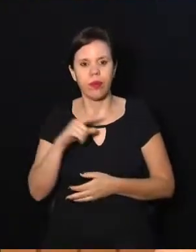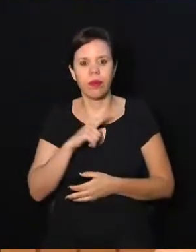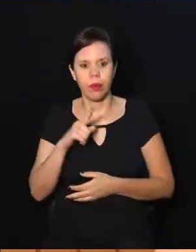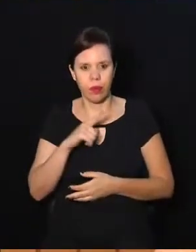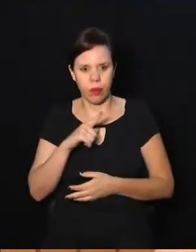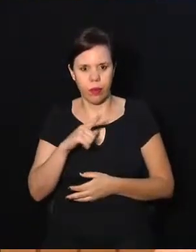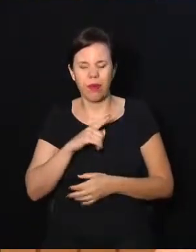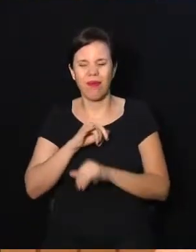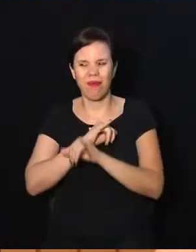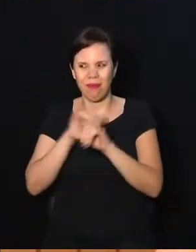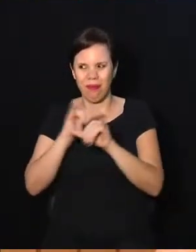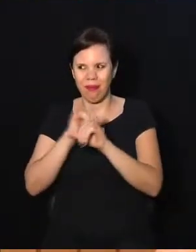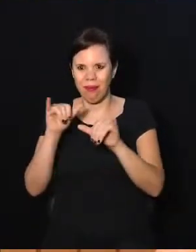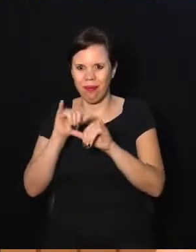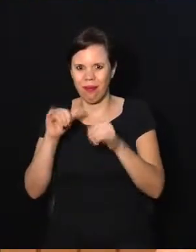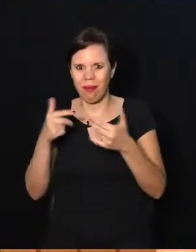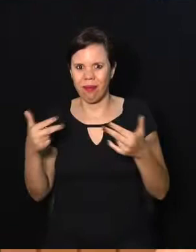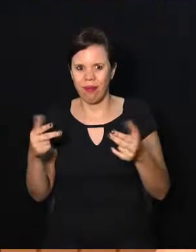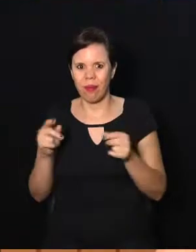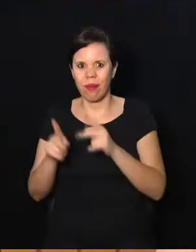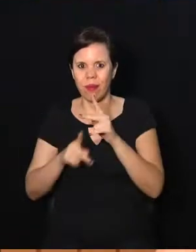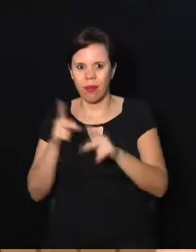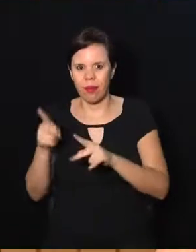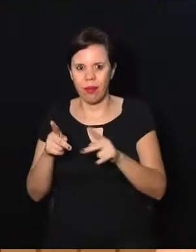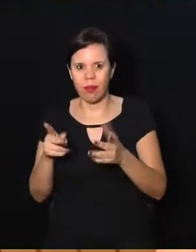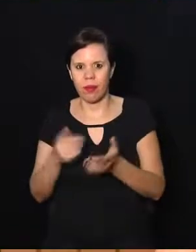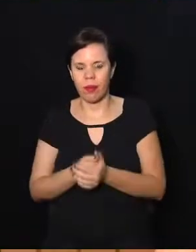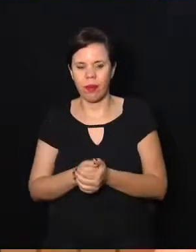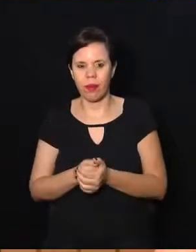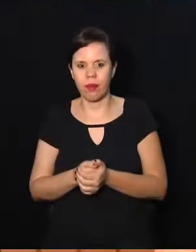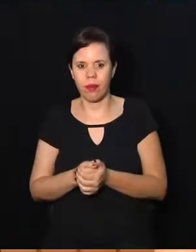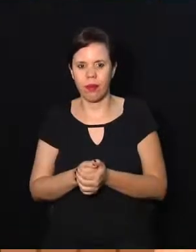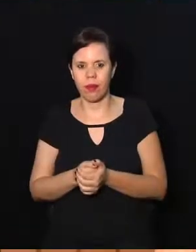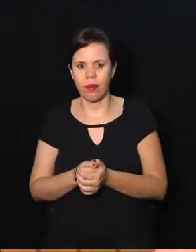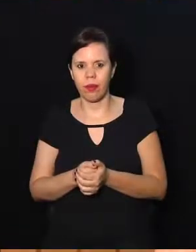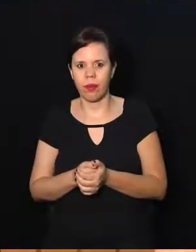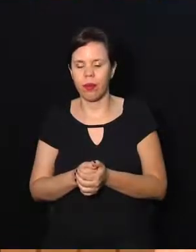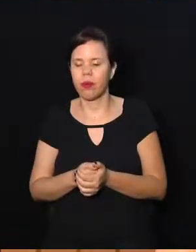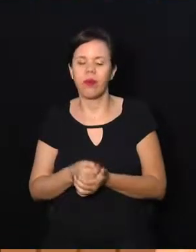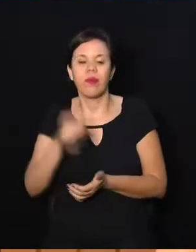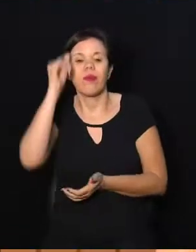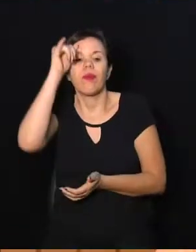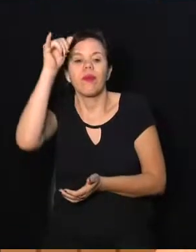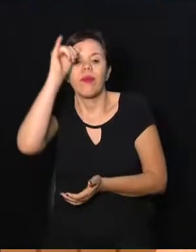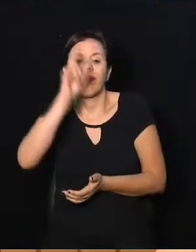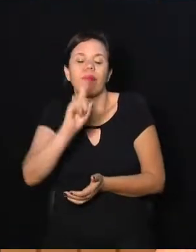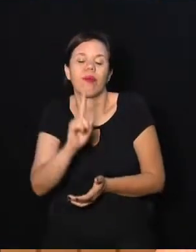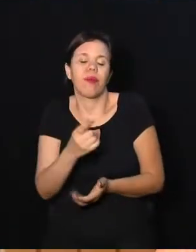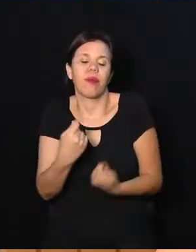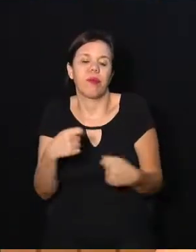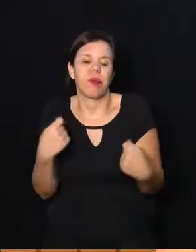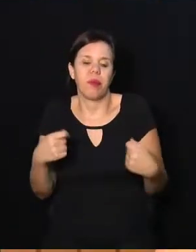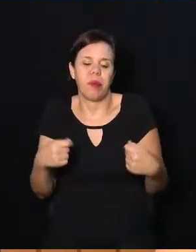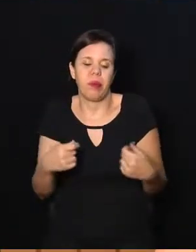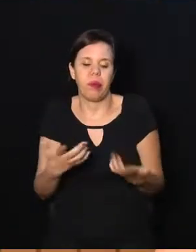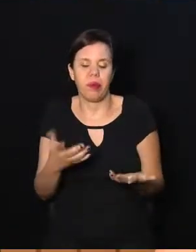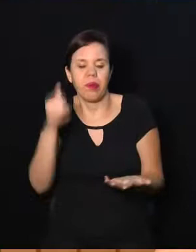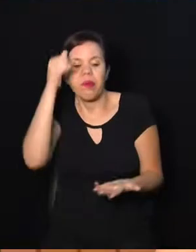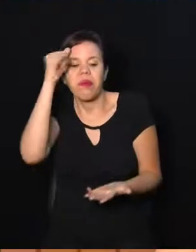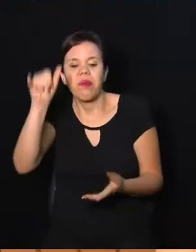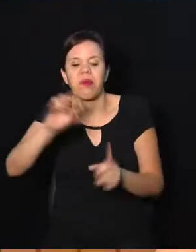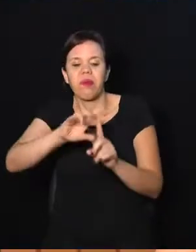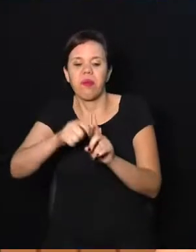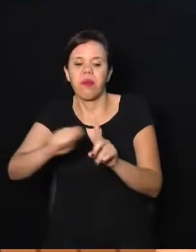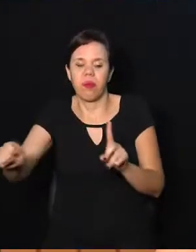uma campanha violenta para a descriminalização do aborto. E quantas pessoas